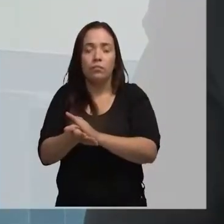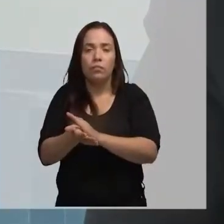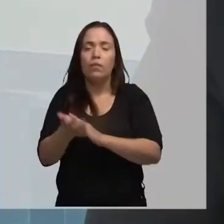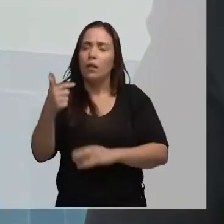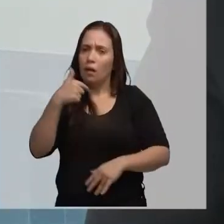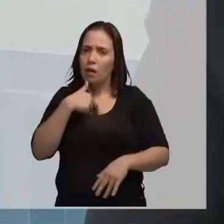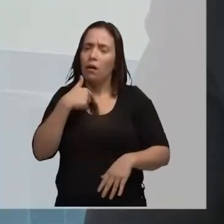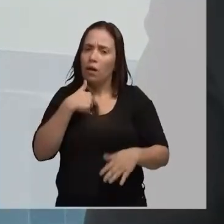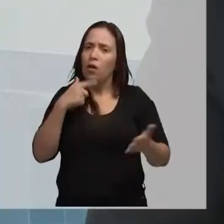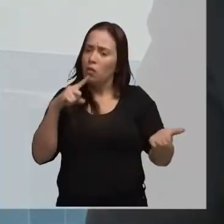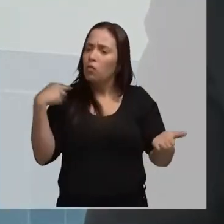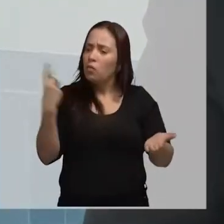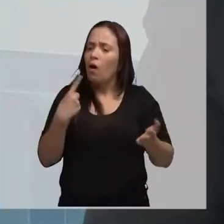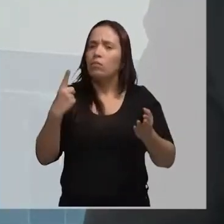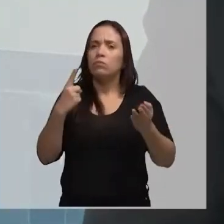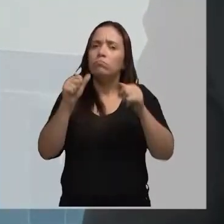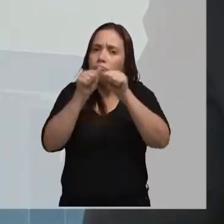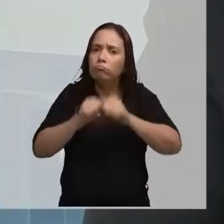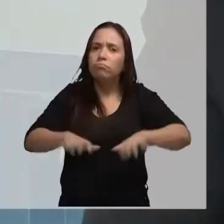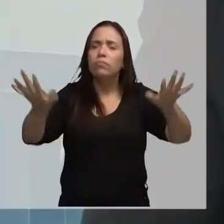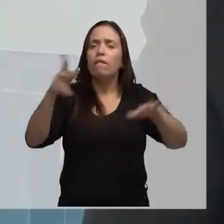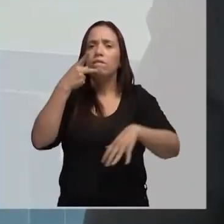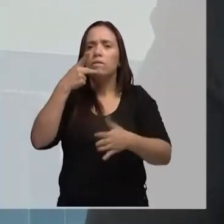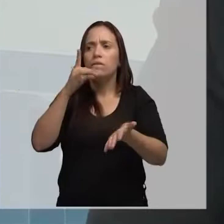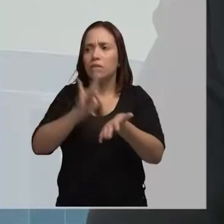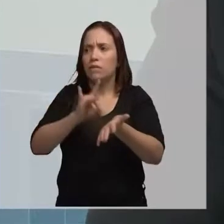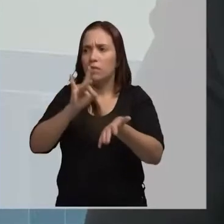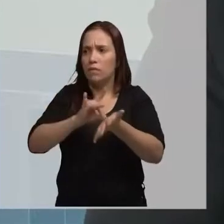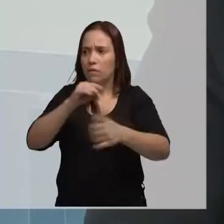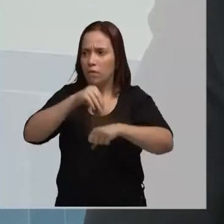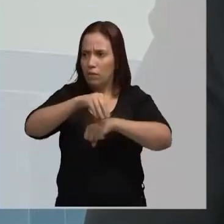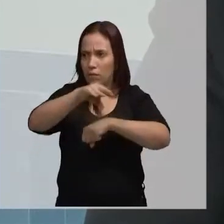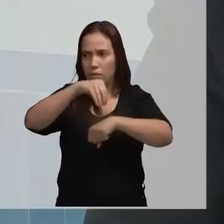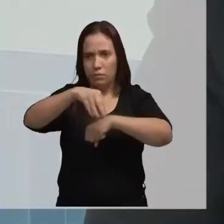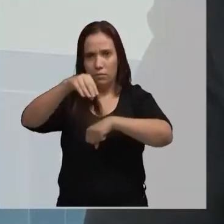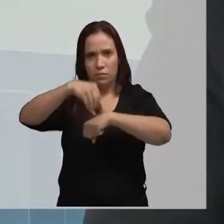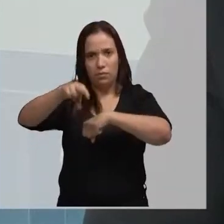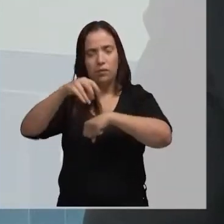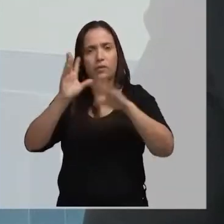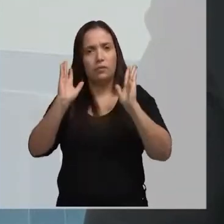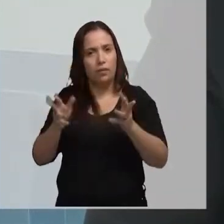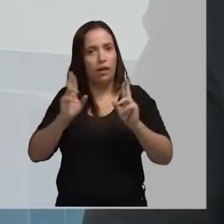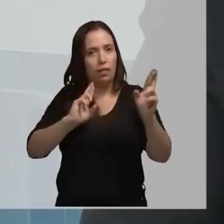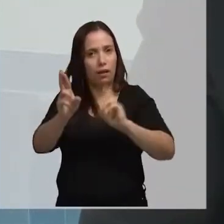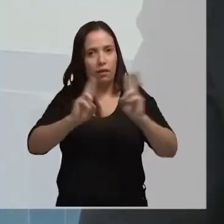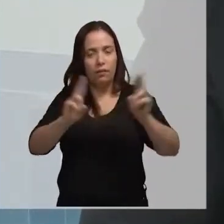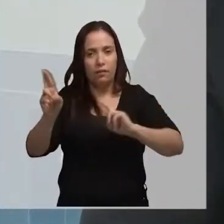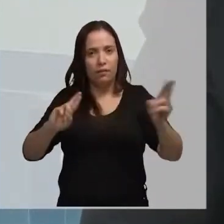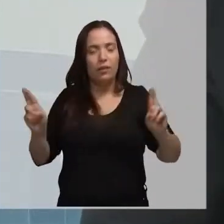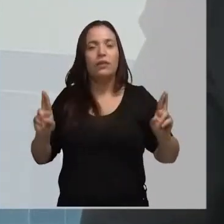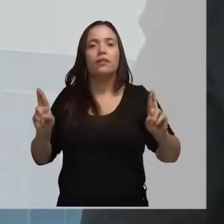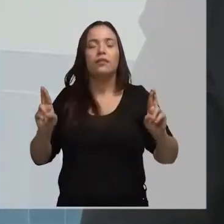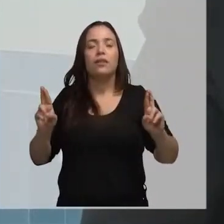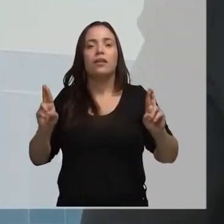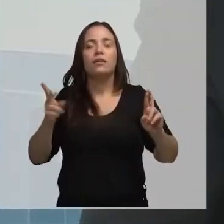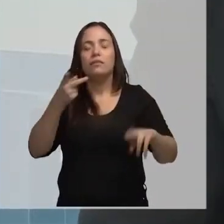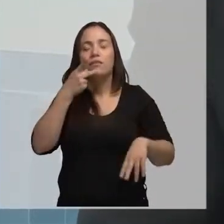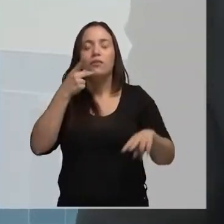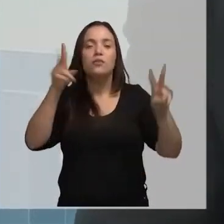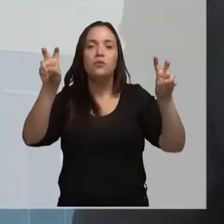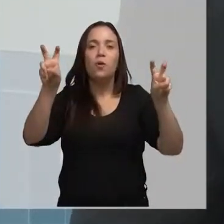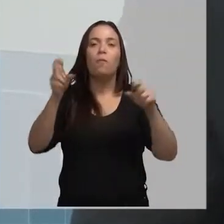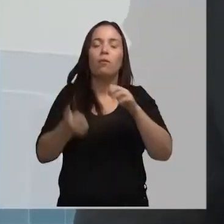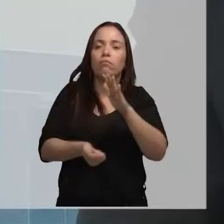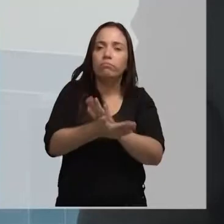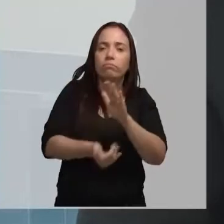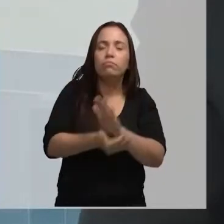ninguém, não. A gente está falando o que está vendo e está acompanhando. Ela foi muito forte com o Alckmin, eu vi a entrevista toda, questionou corrupção, questionou o